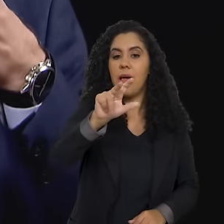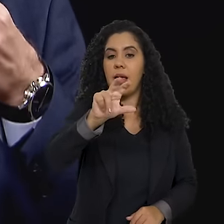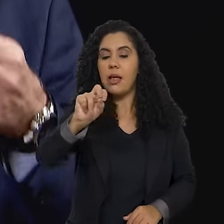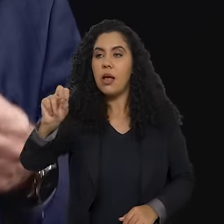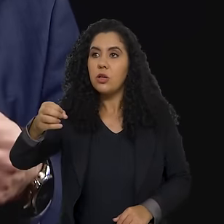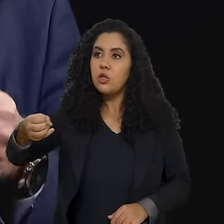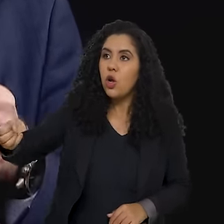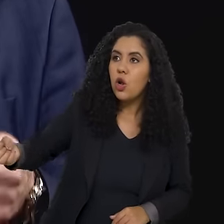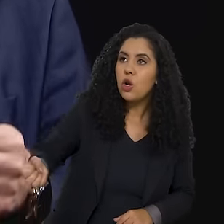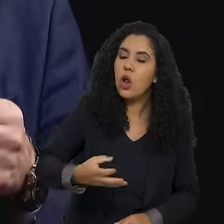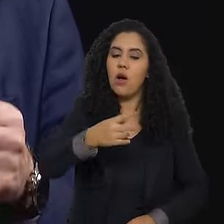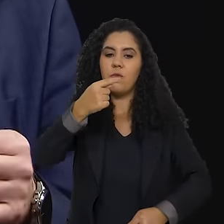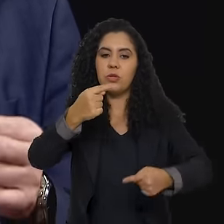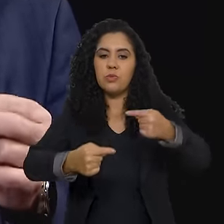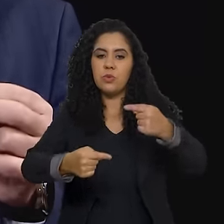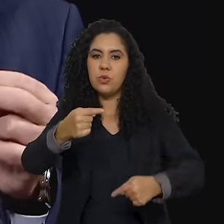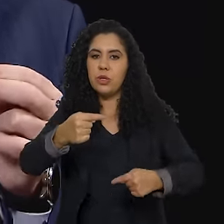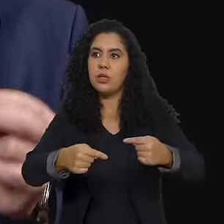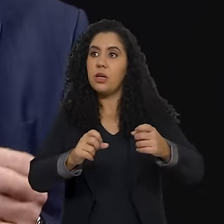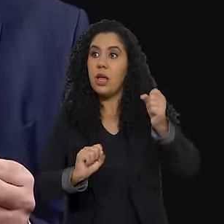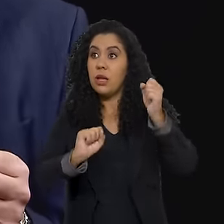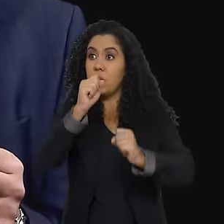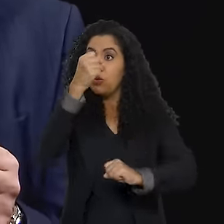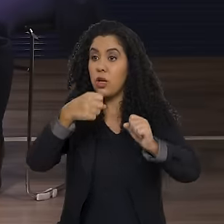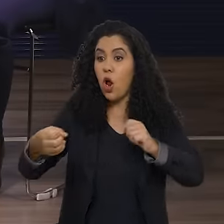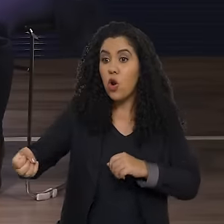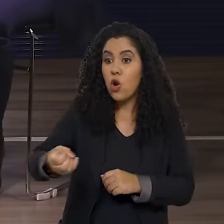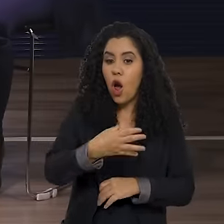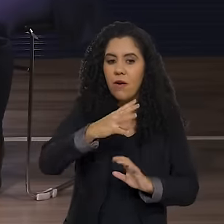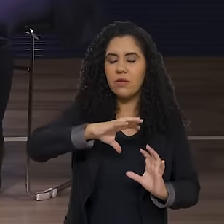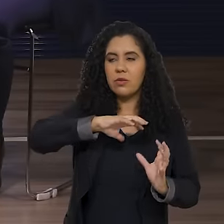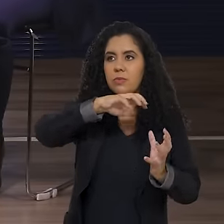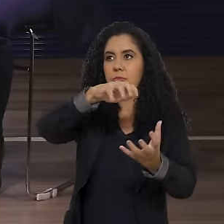2.500 novas políticas industriais no mundo.